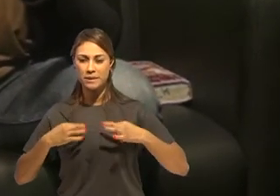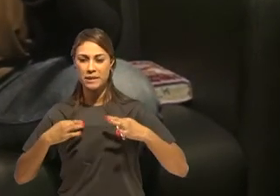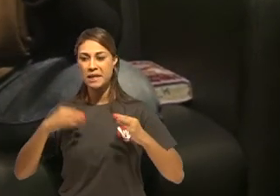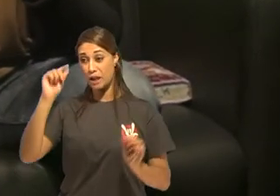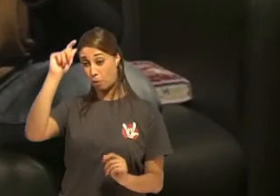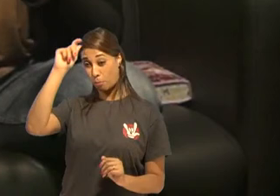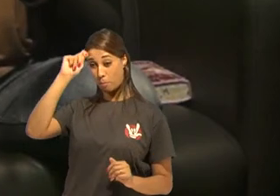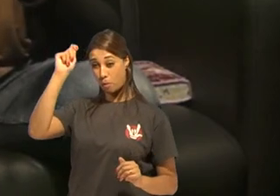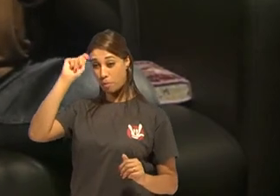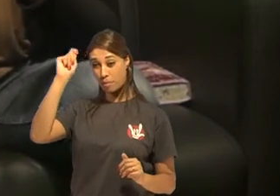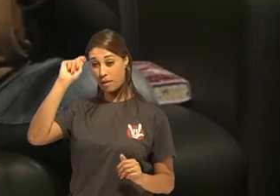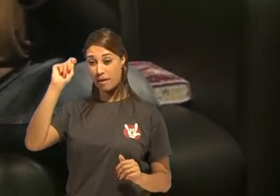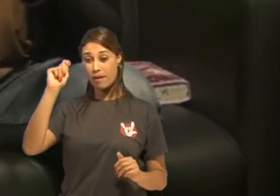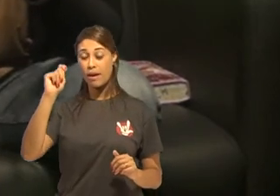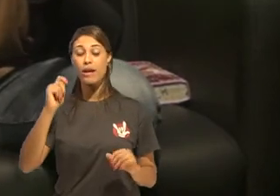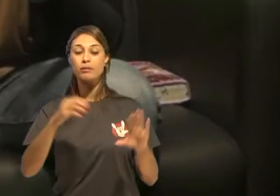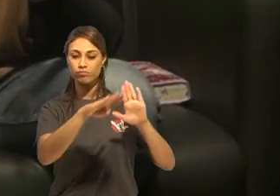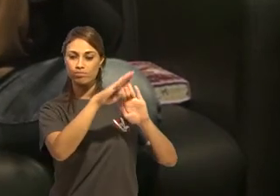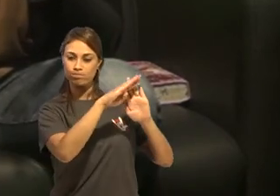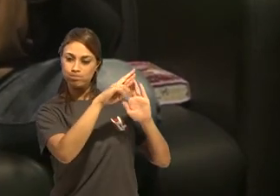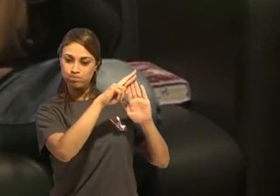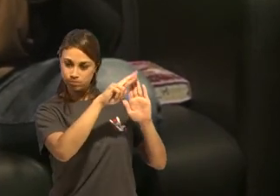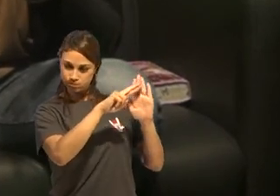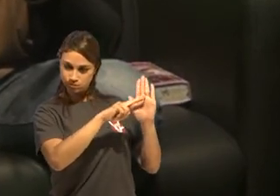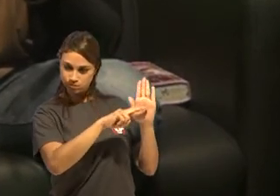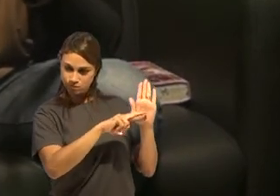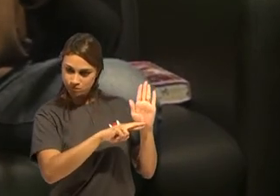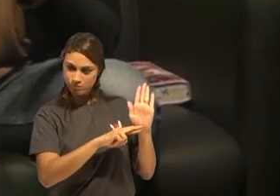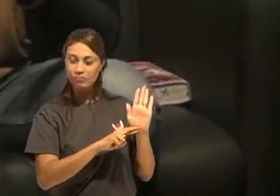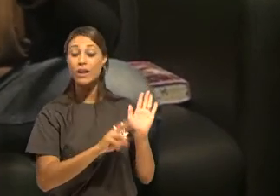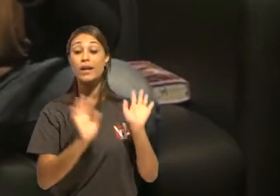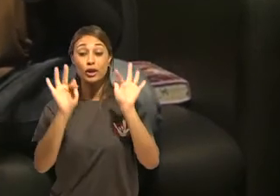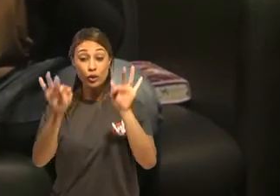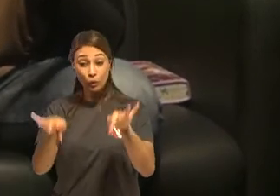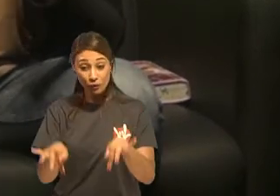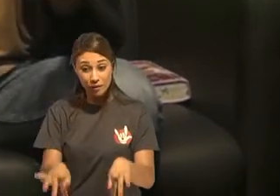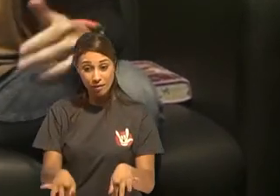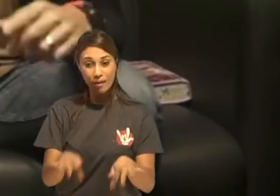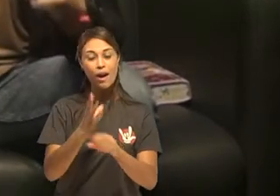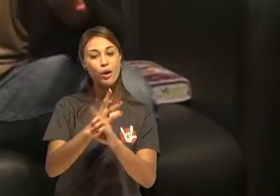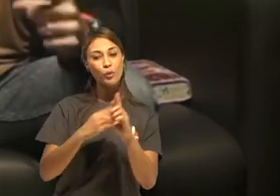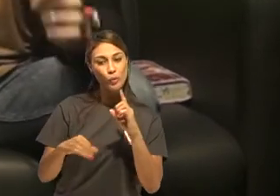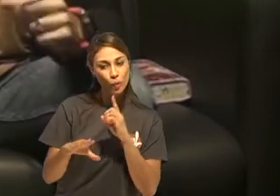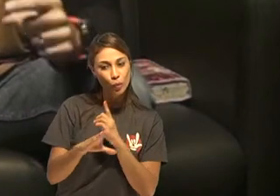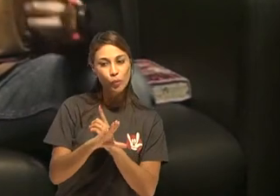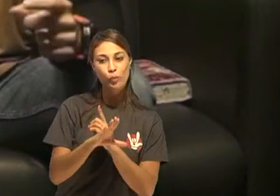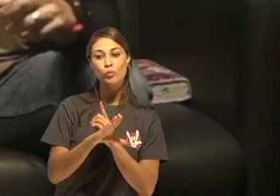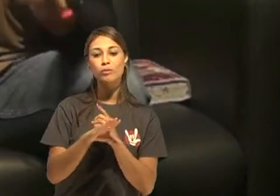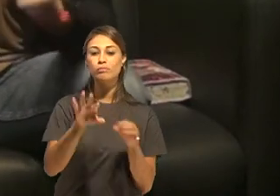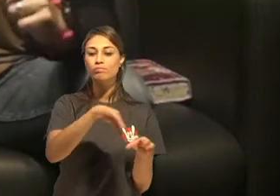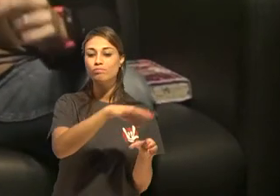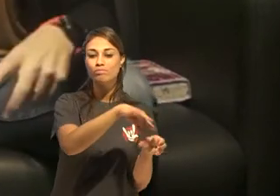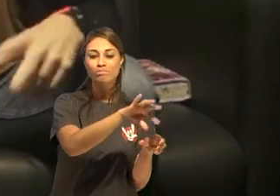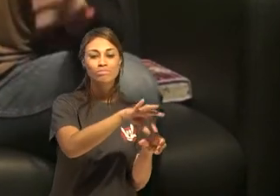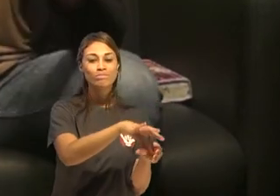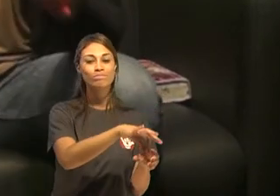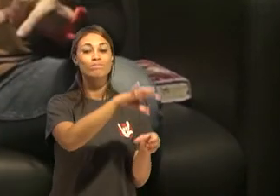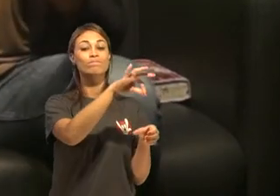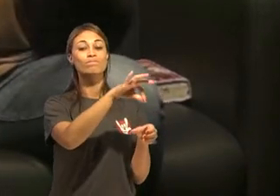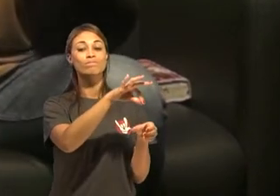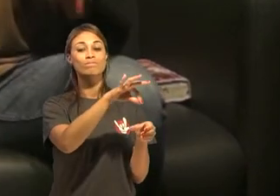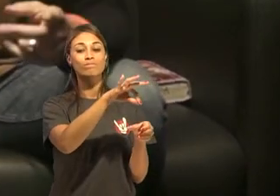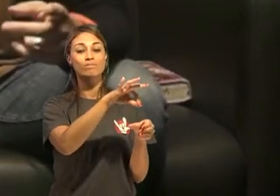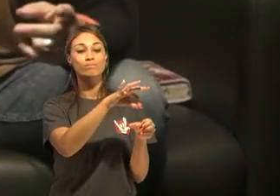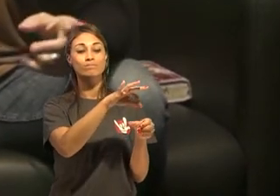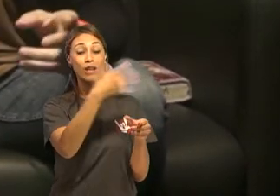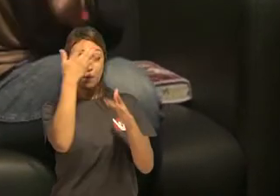chaveiro. Segue as regras, que ainda no final desse encontro nós vamos sortear ao vivo aqui o ganhador. E a segunda